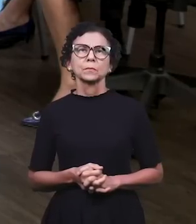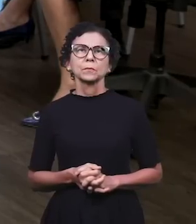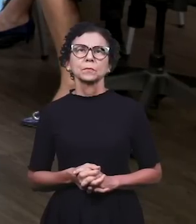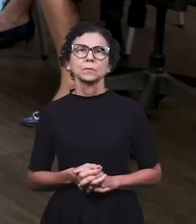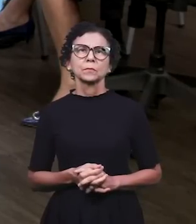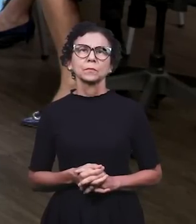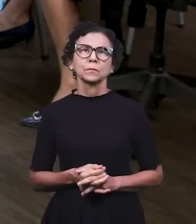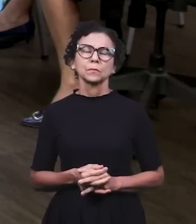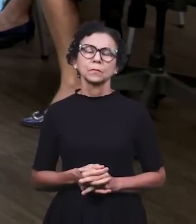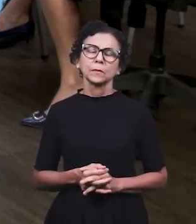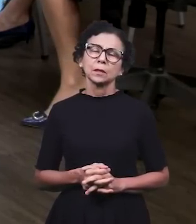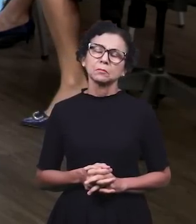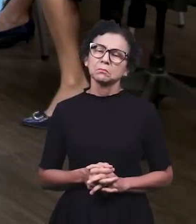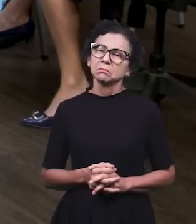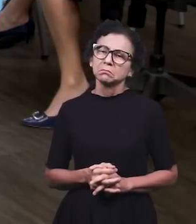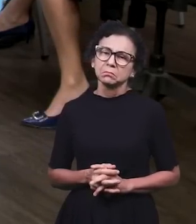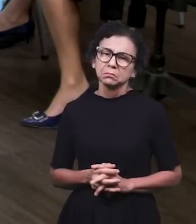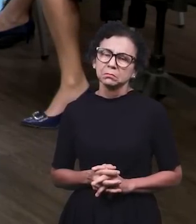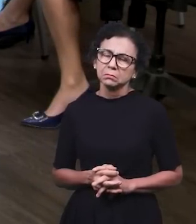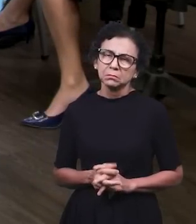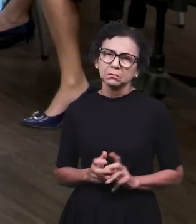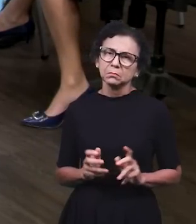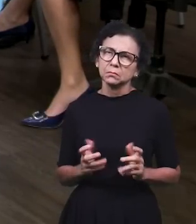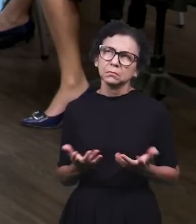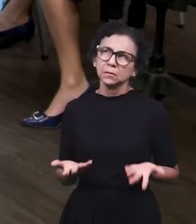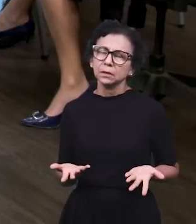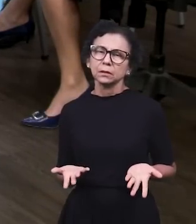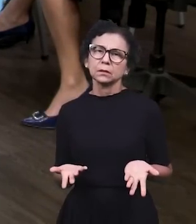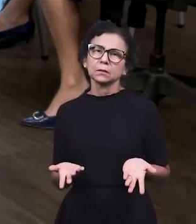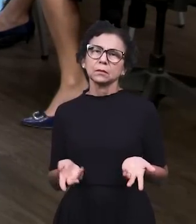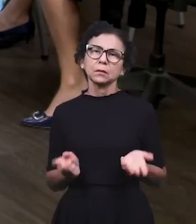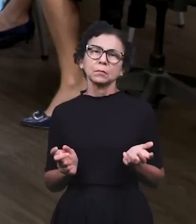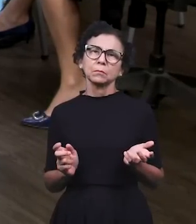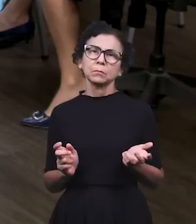forma ao culto, você pode cantar um louvor que